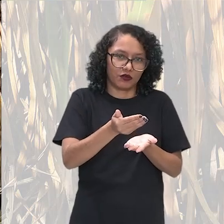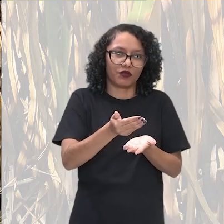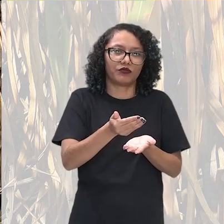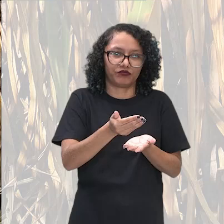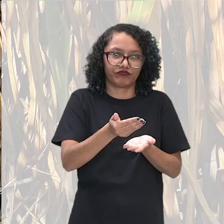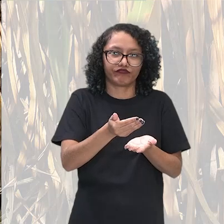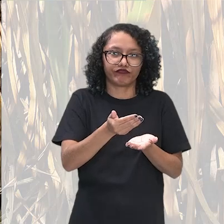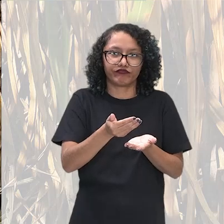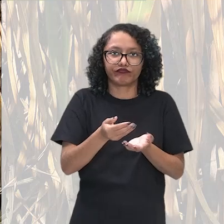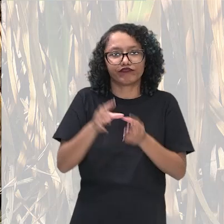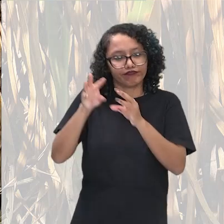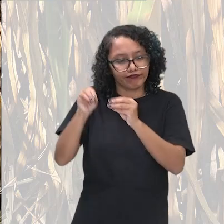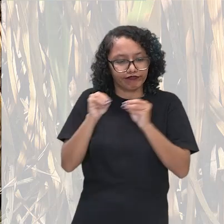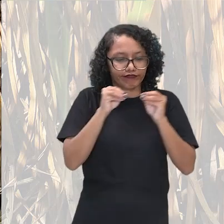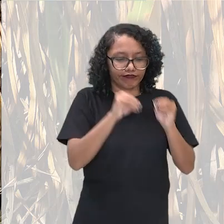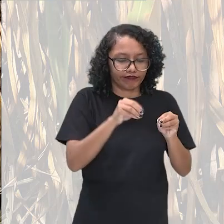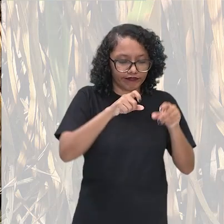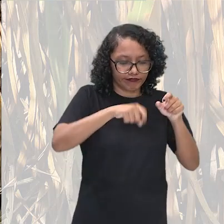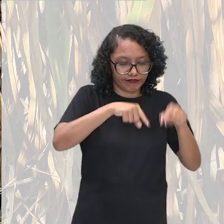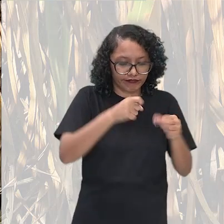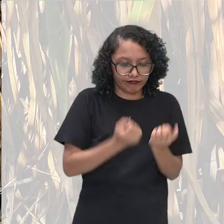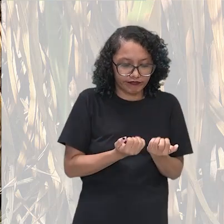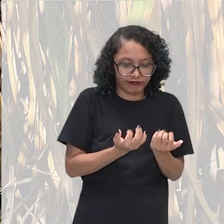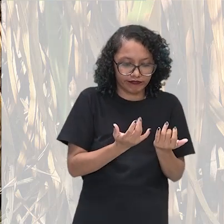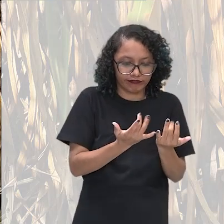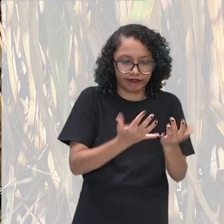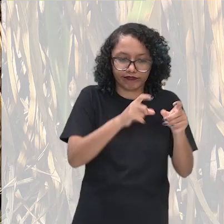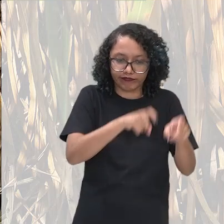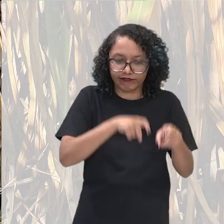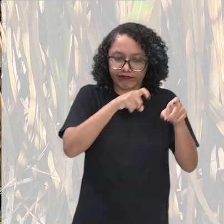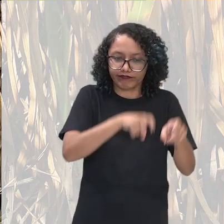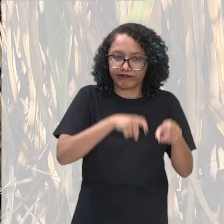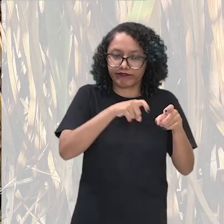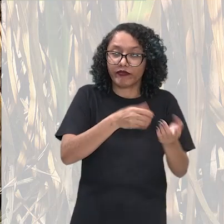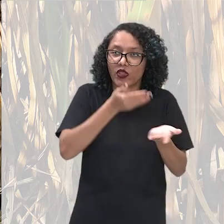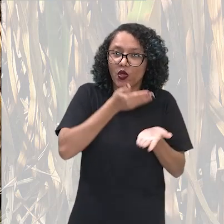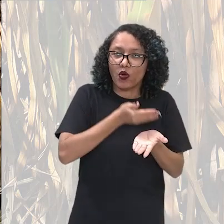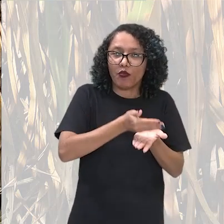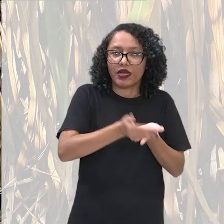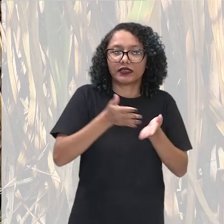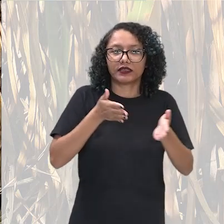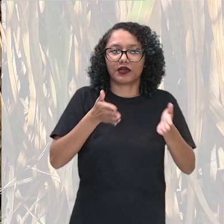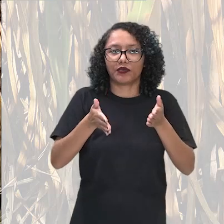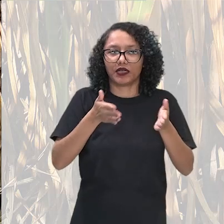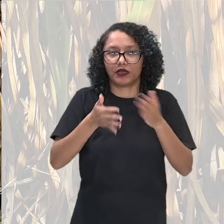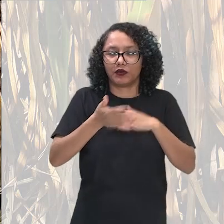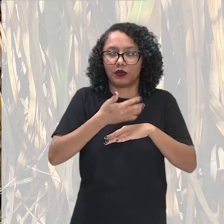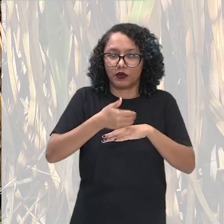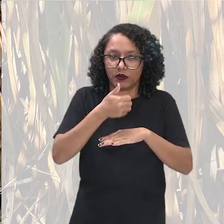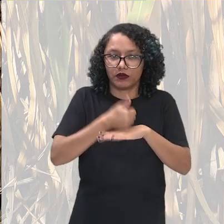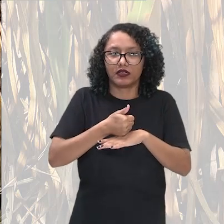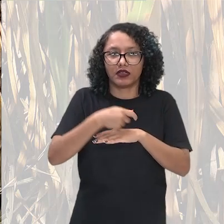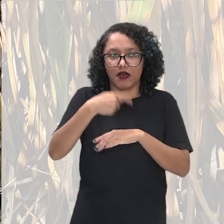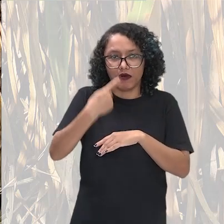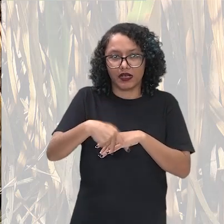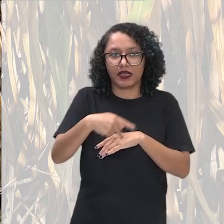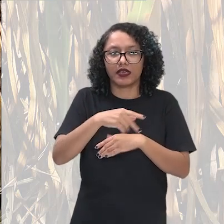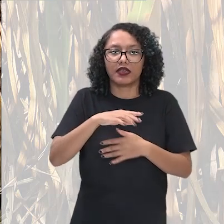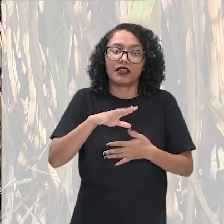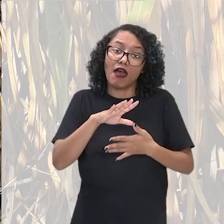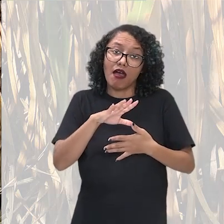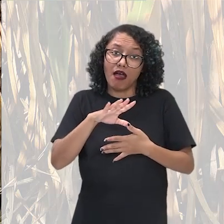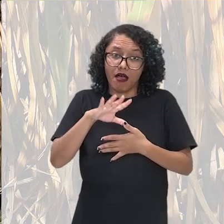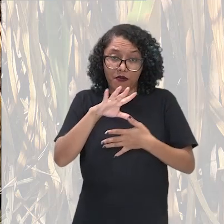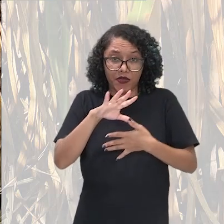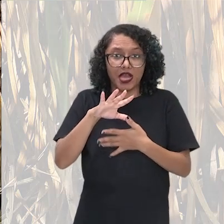eles trouxeram para a região. E aí se inicia o que a gente chama de período colonial na América Portuguesa.